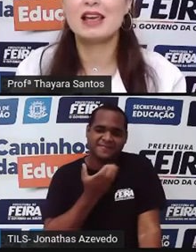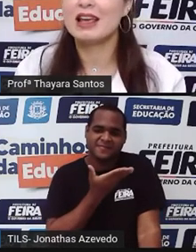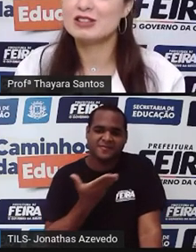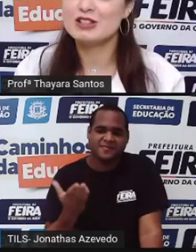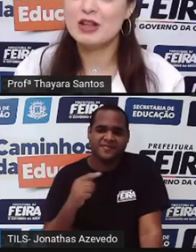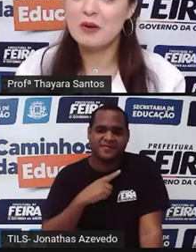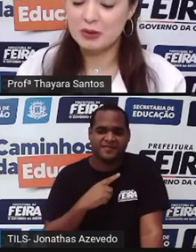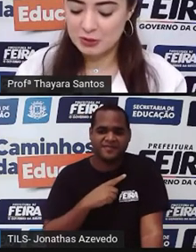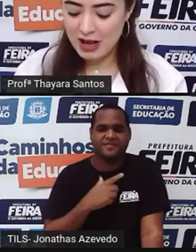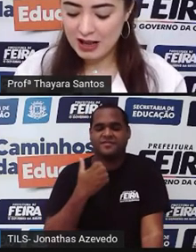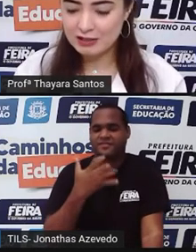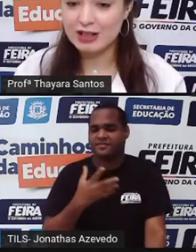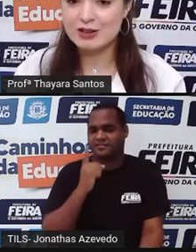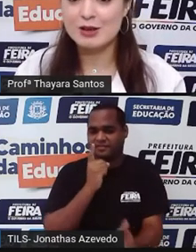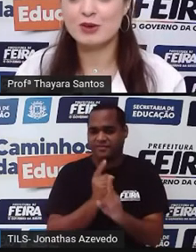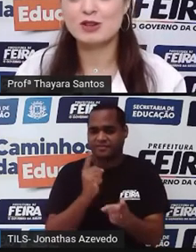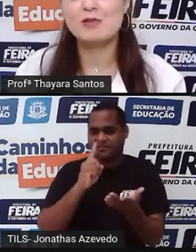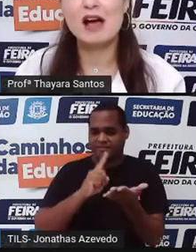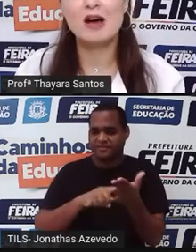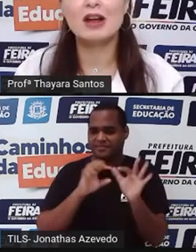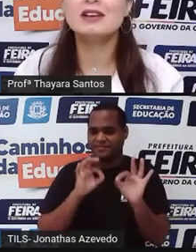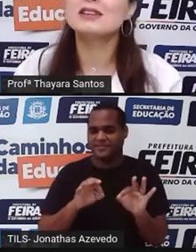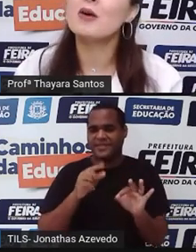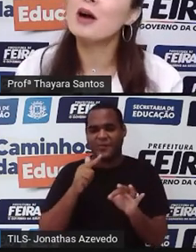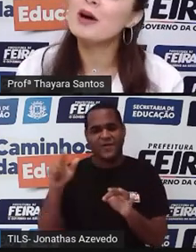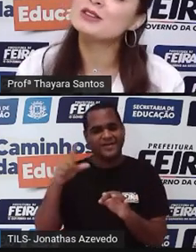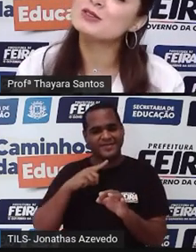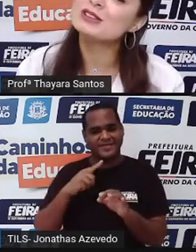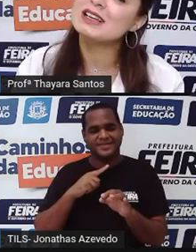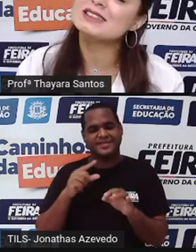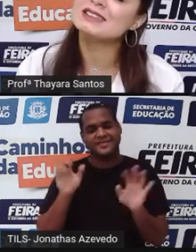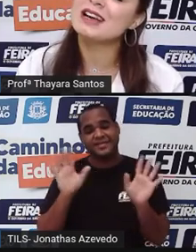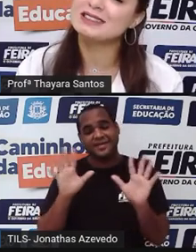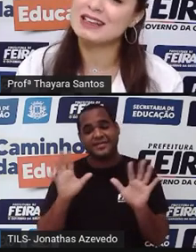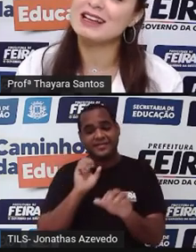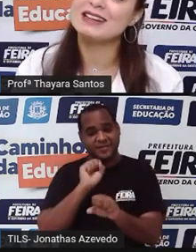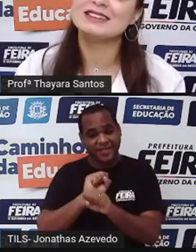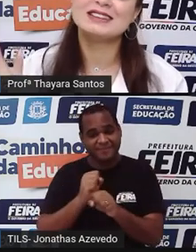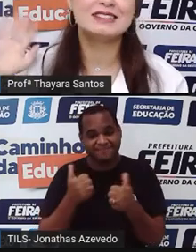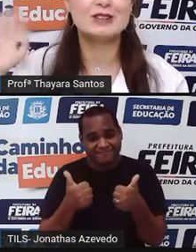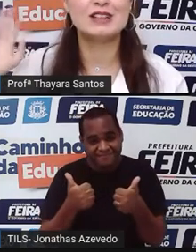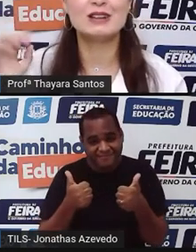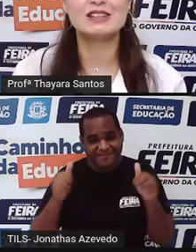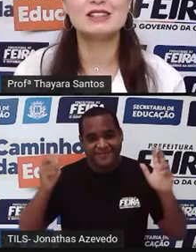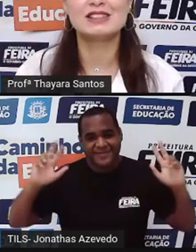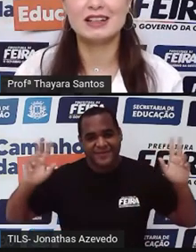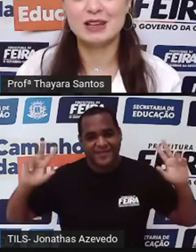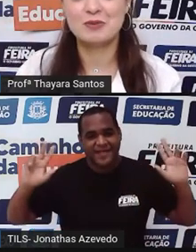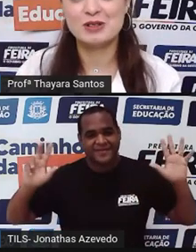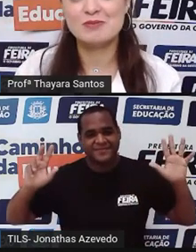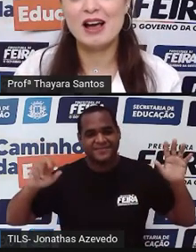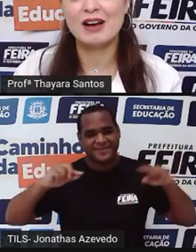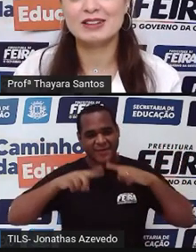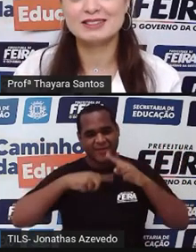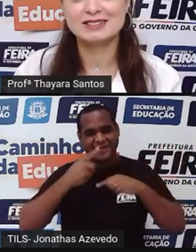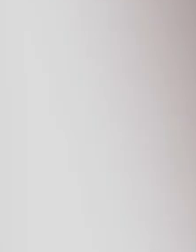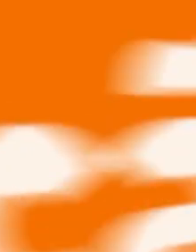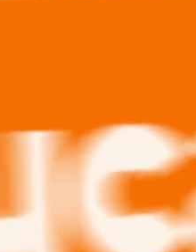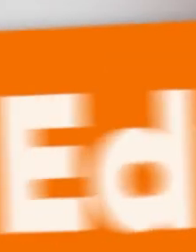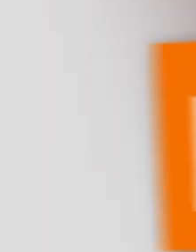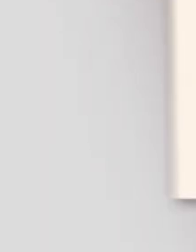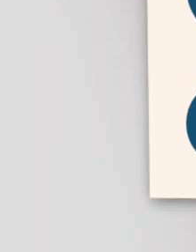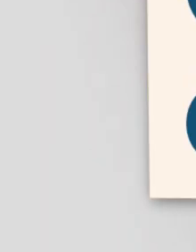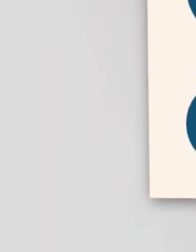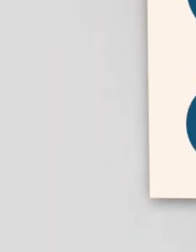vocês mas eu sei que a gente tem encontro marcado na nossa próxima aula então aguardo vocês até lá tchau Tchau gente até a próxima aula